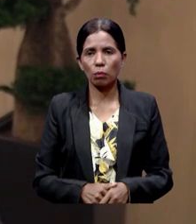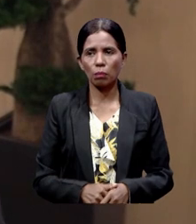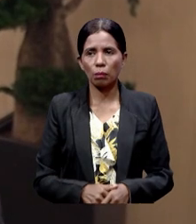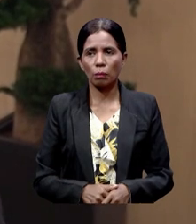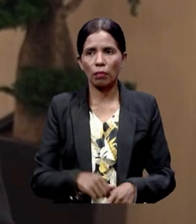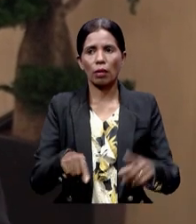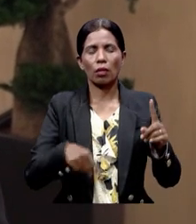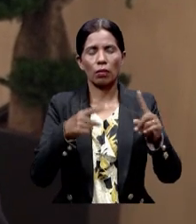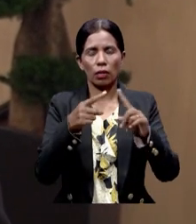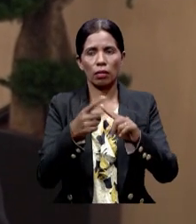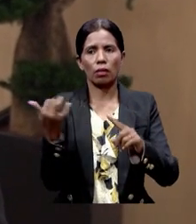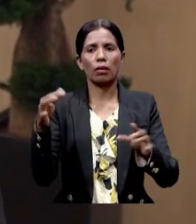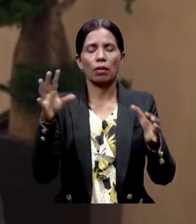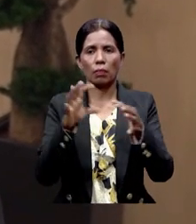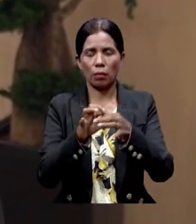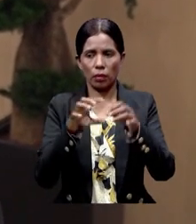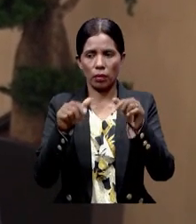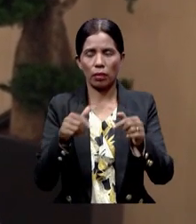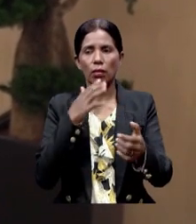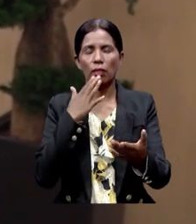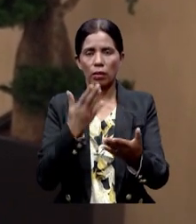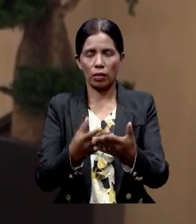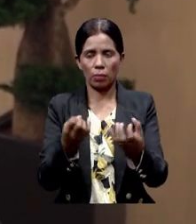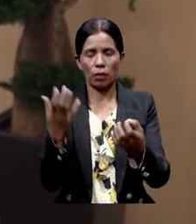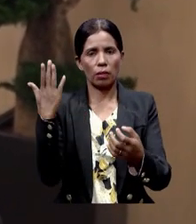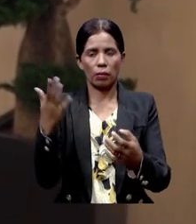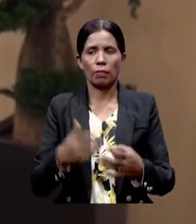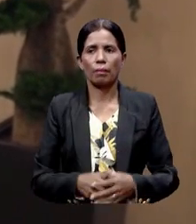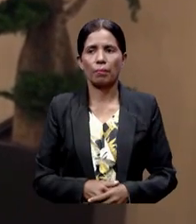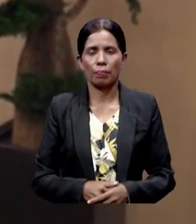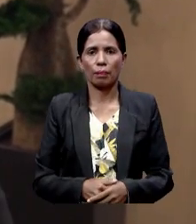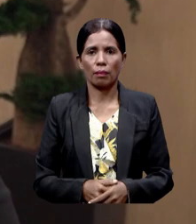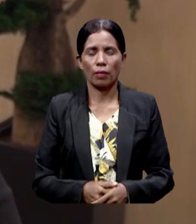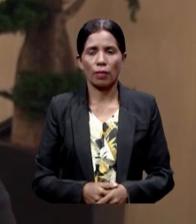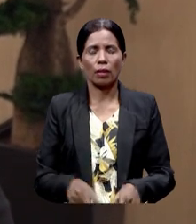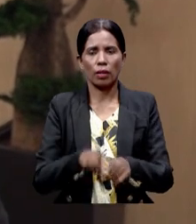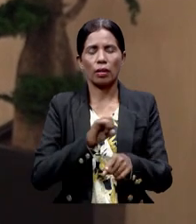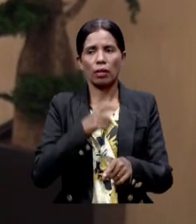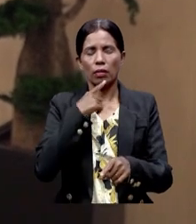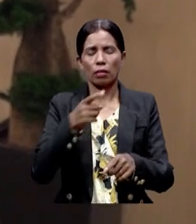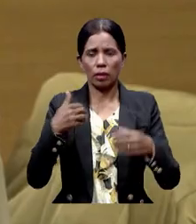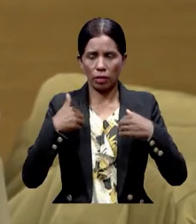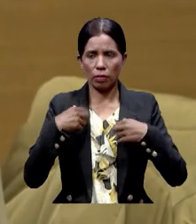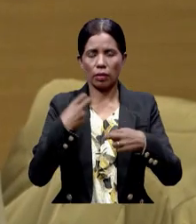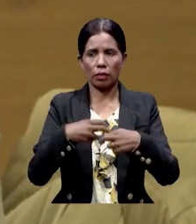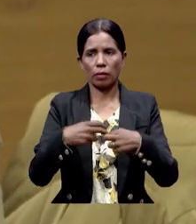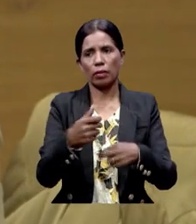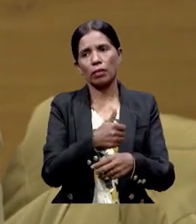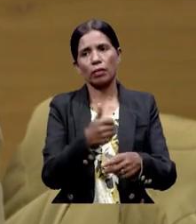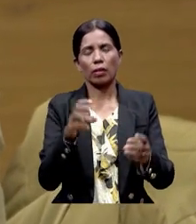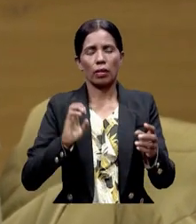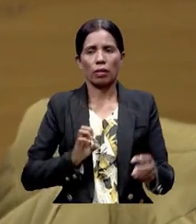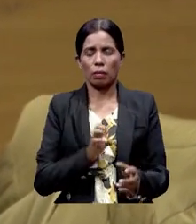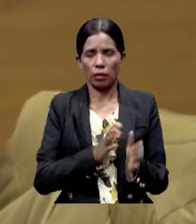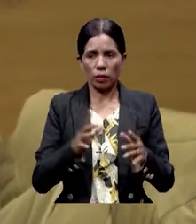ba hira sai membro ne benefício para como zena ba ale mas antes eu até tinha mais desafios e a sorin selo que embaixador a